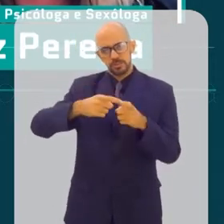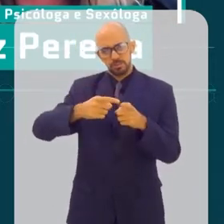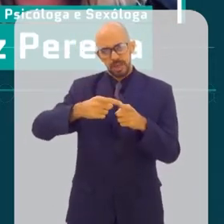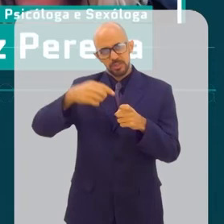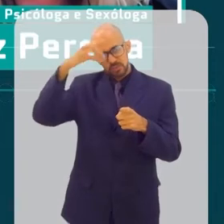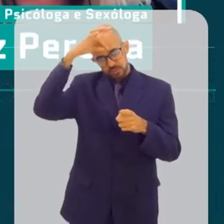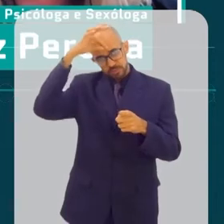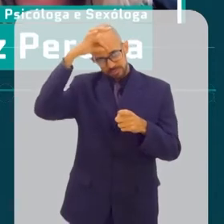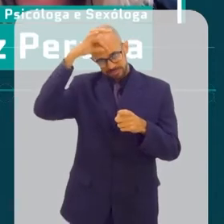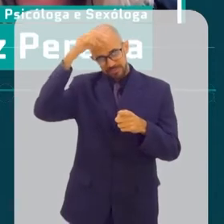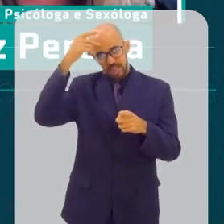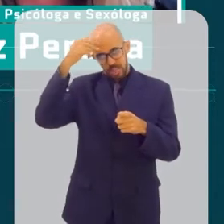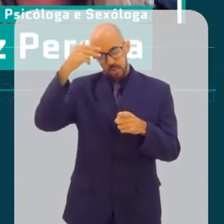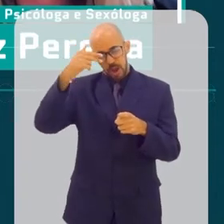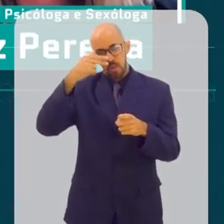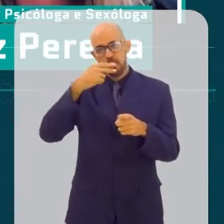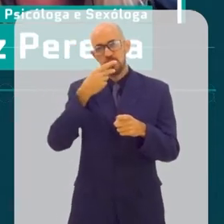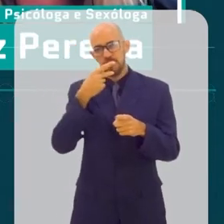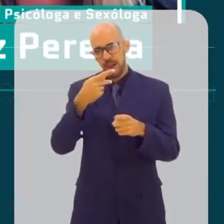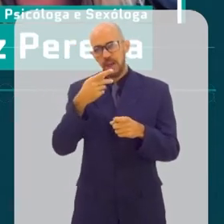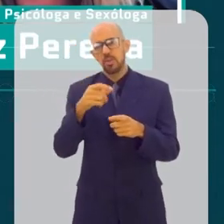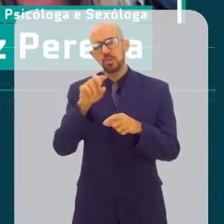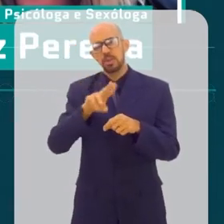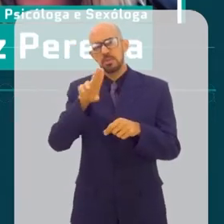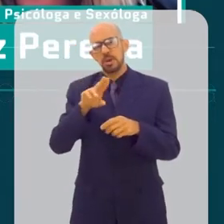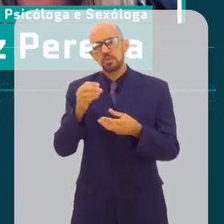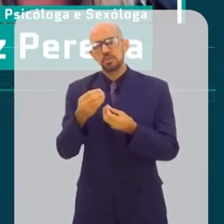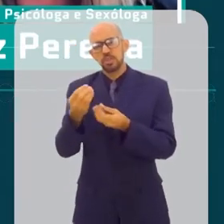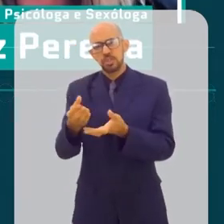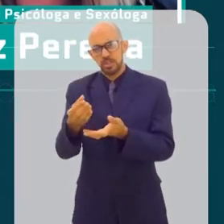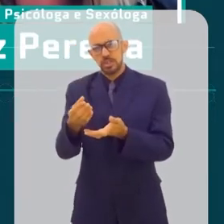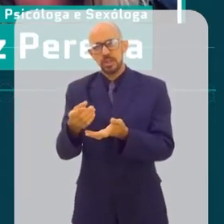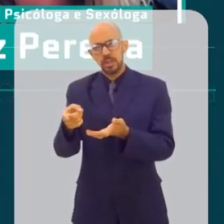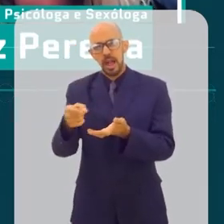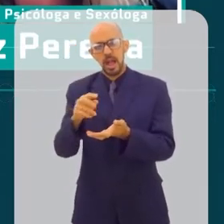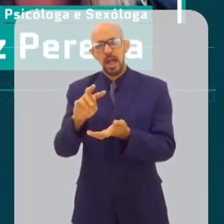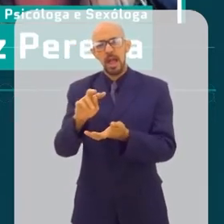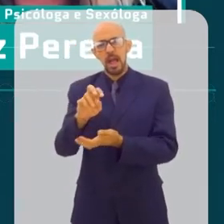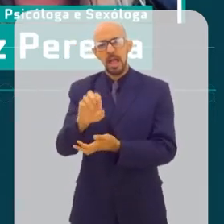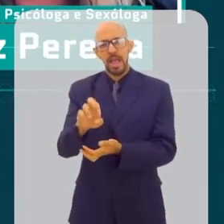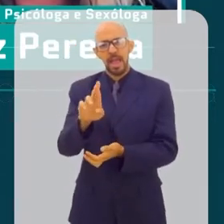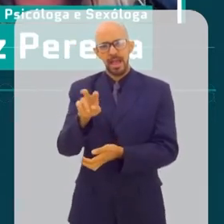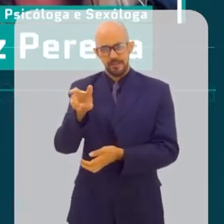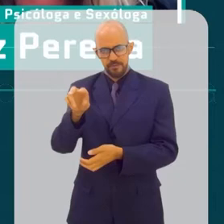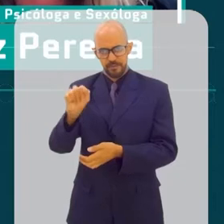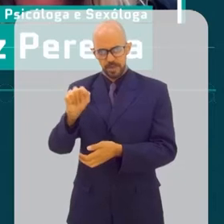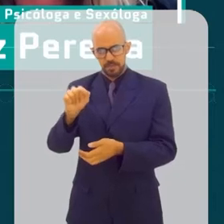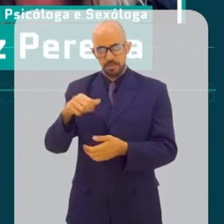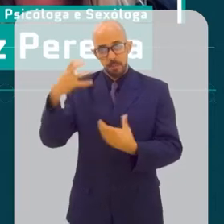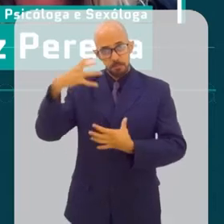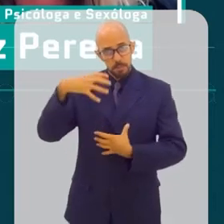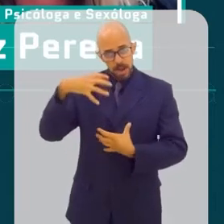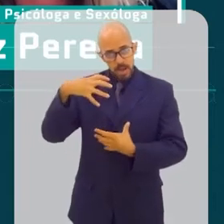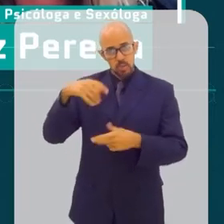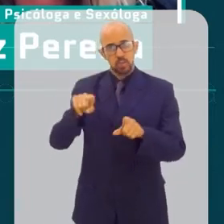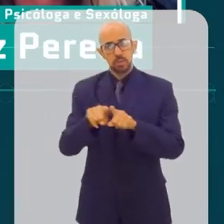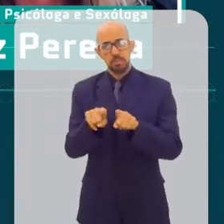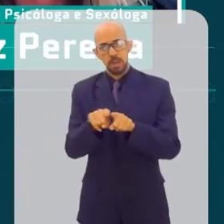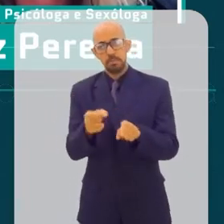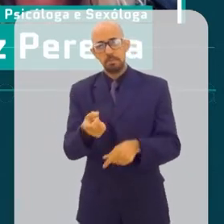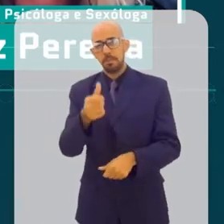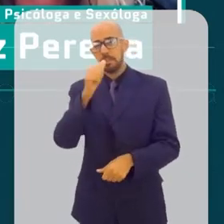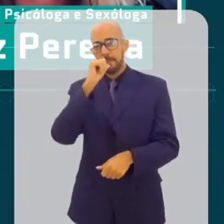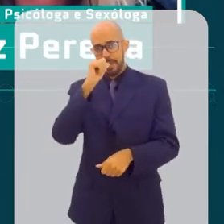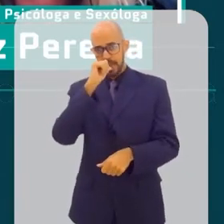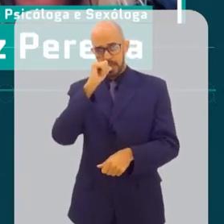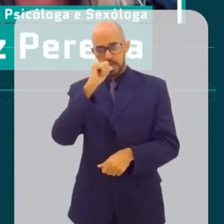natural. Se prescrevem chá de ervas, tanto para banhos, tanto para ingerir,